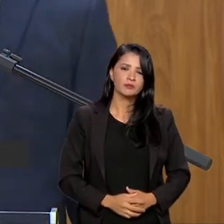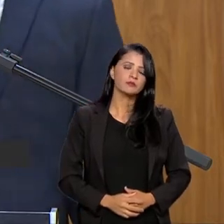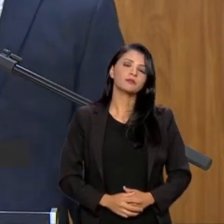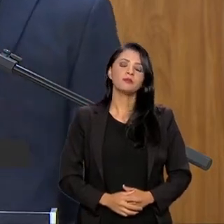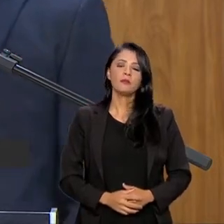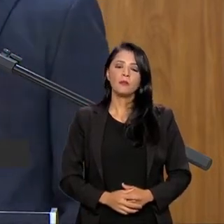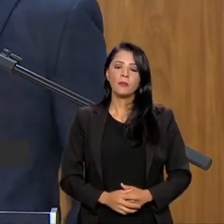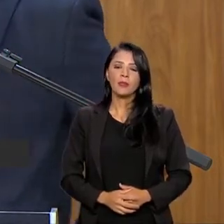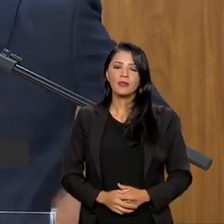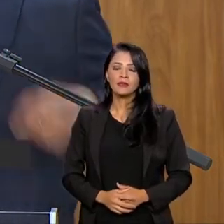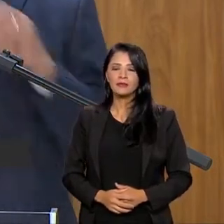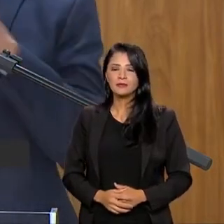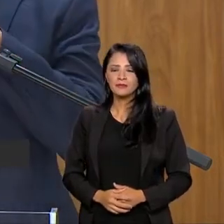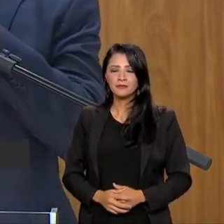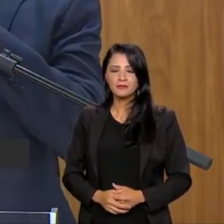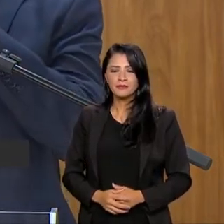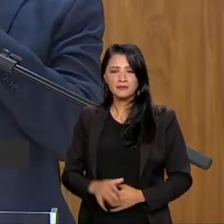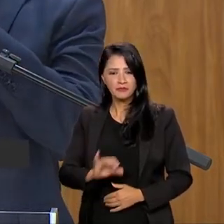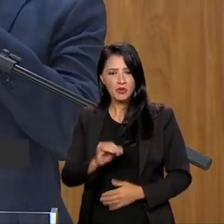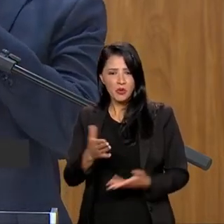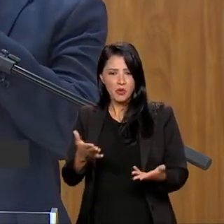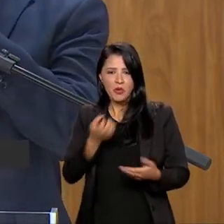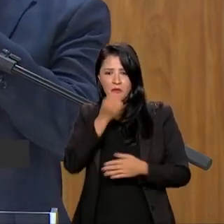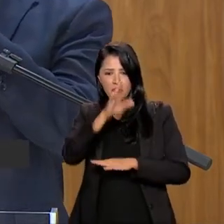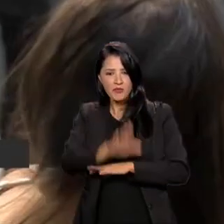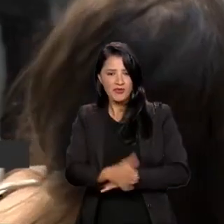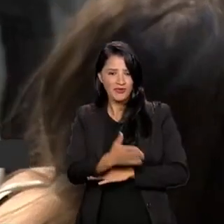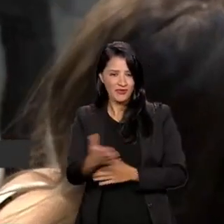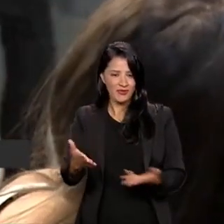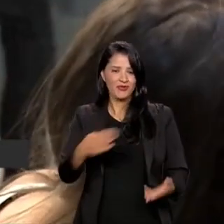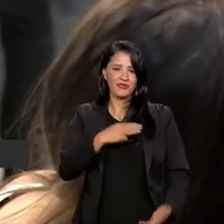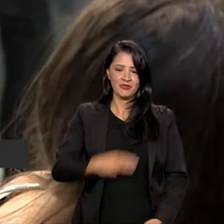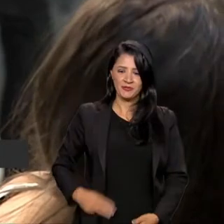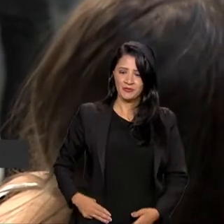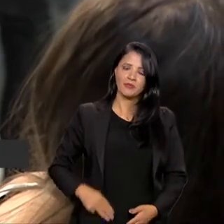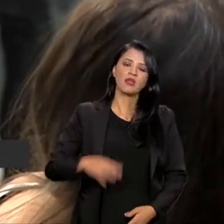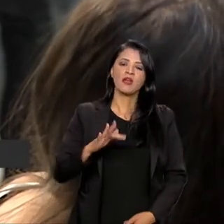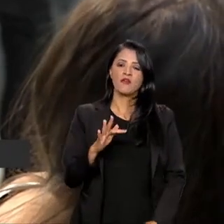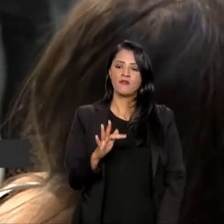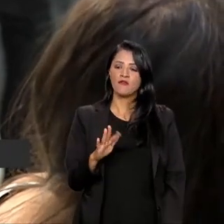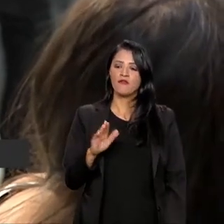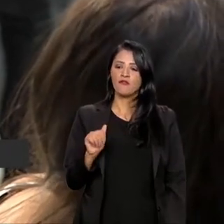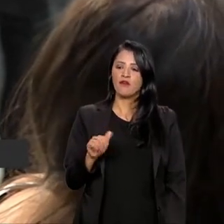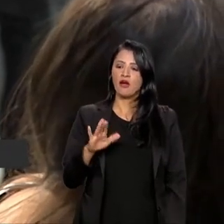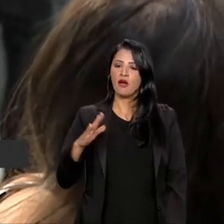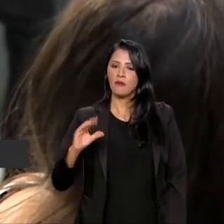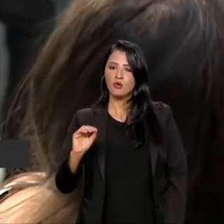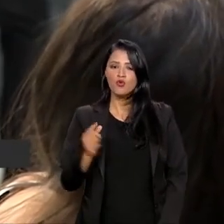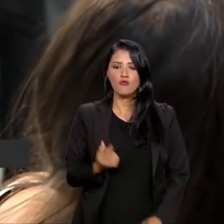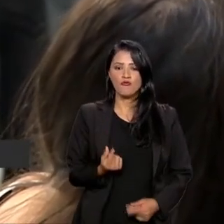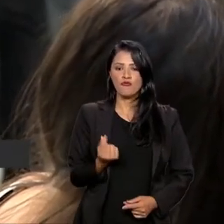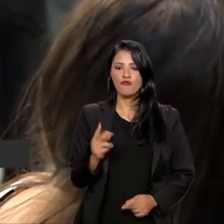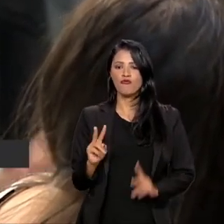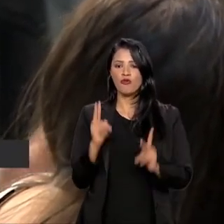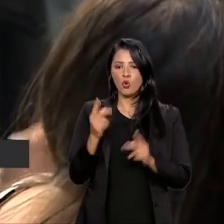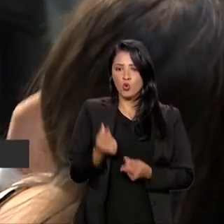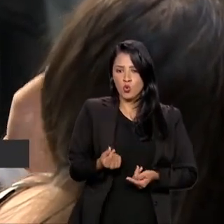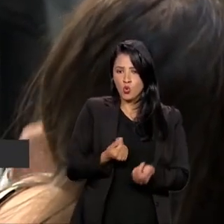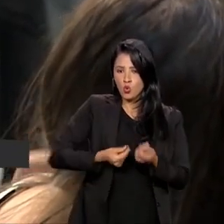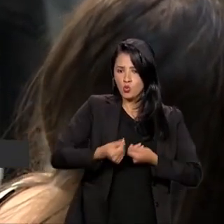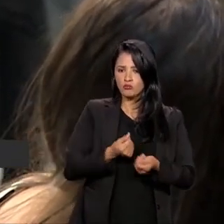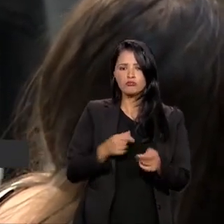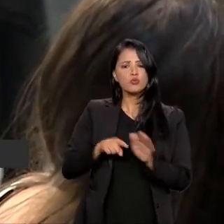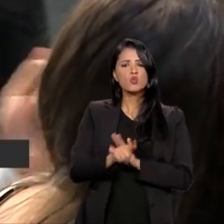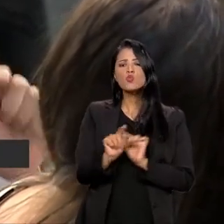As duas. Olá, boa noite, ministros. Fábio Murakawa, do Valor Econômico. Minha pergunta é